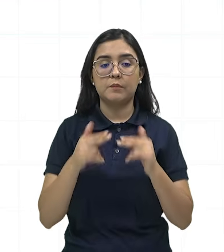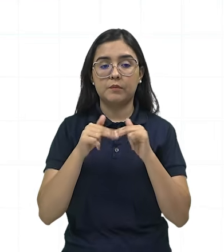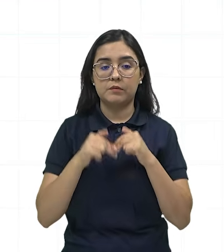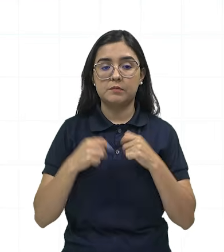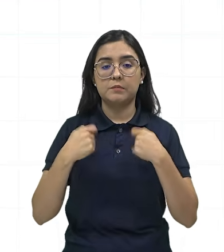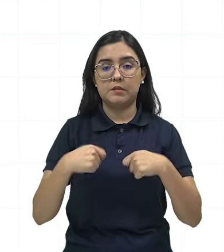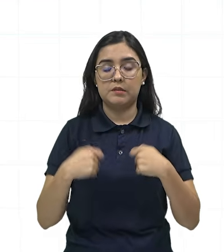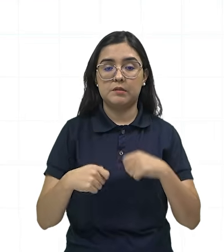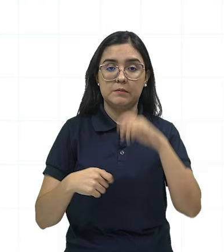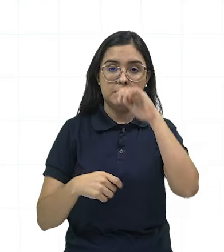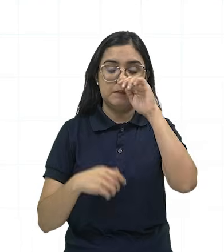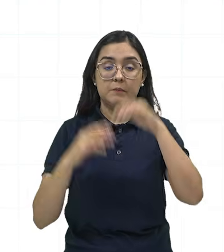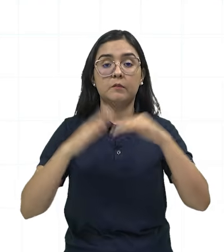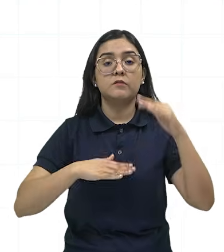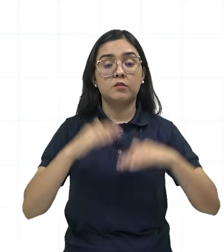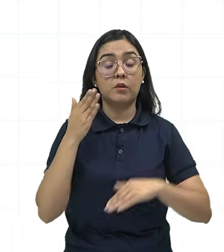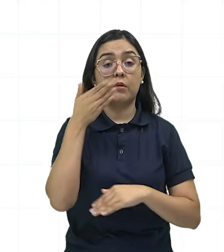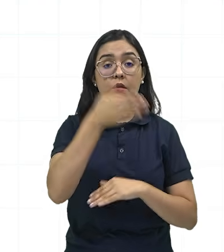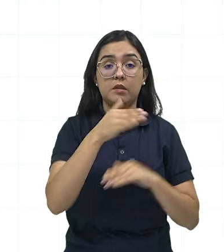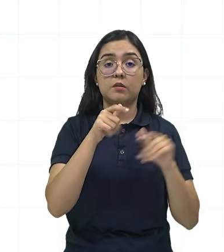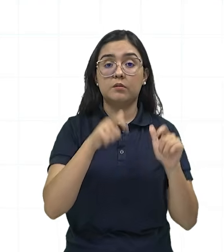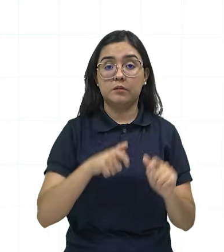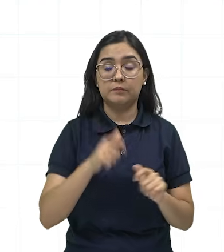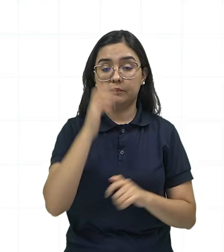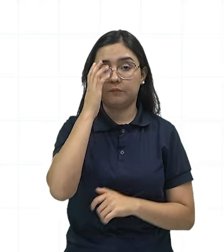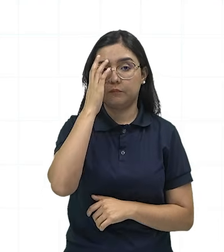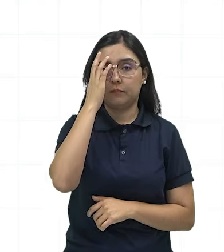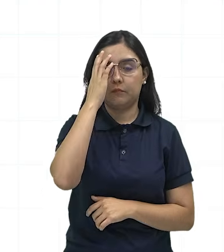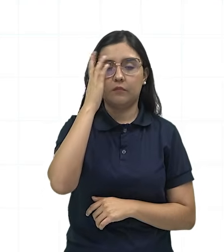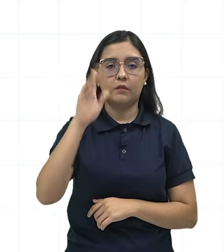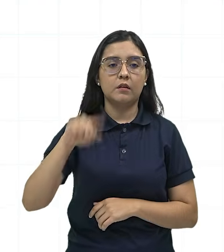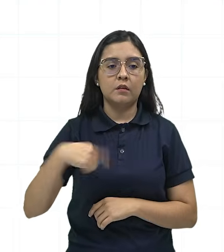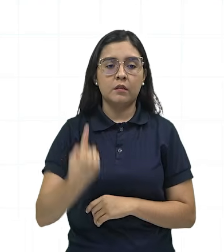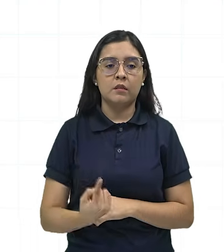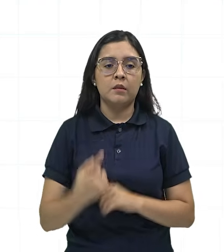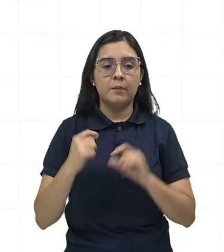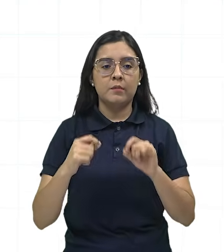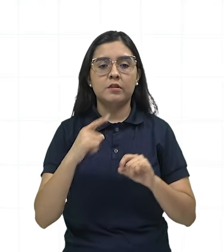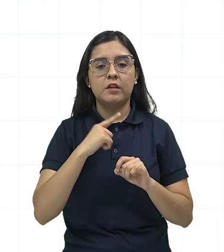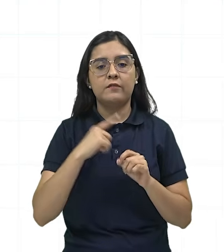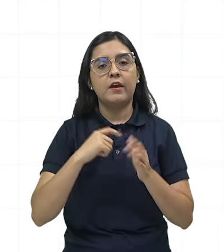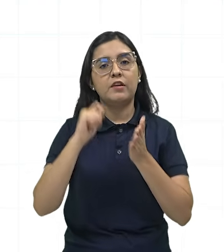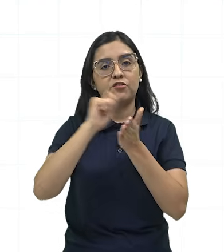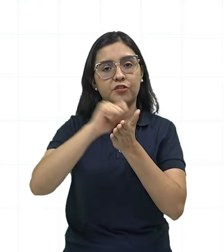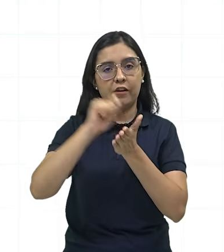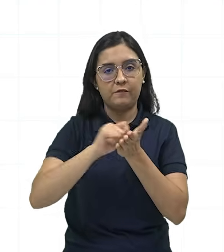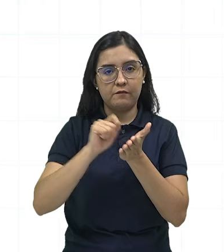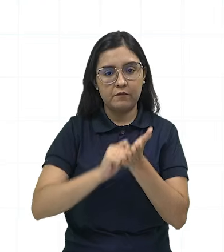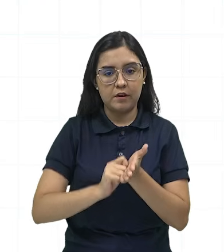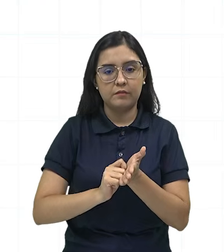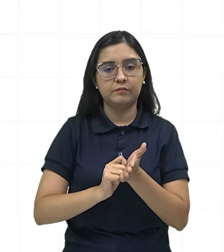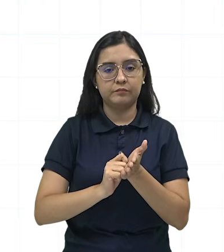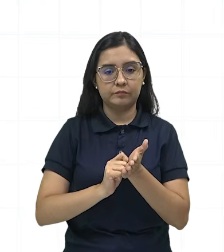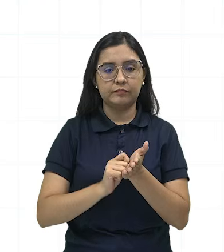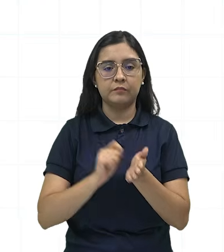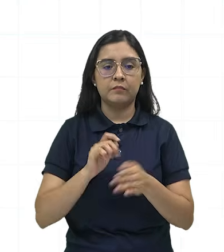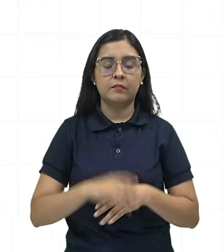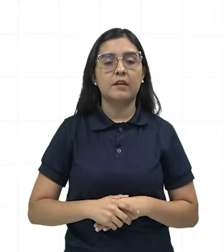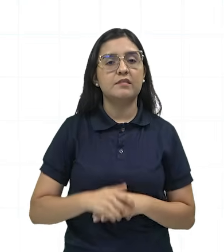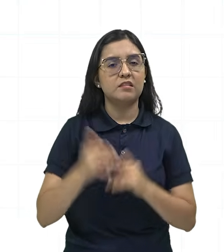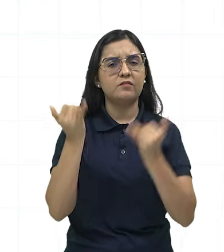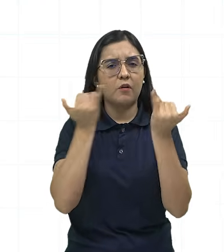necessário o repórter ir no local. Depois ele vai fazer a redação desse texto. Ele vai transformar